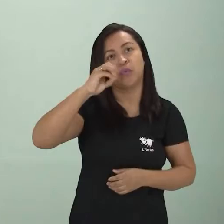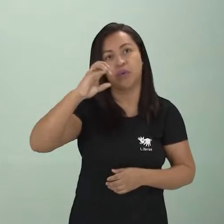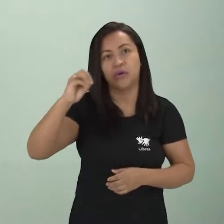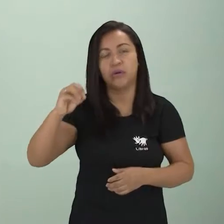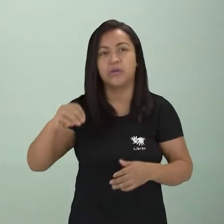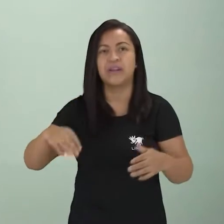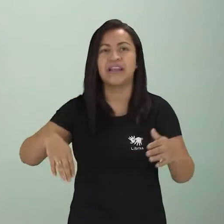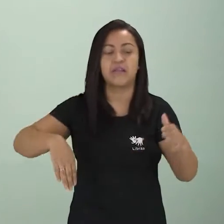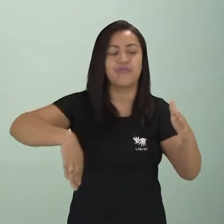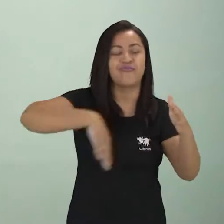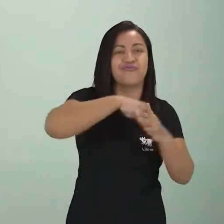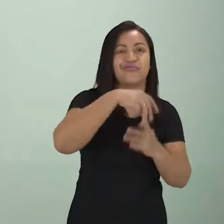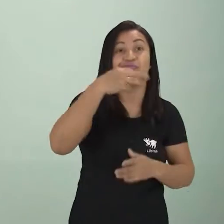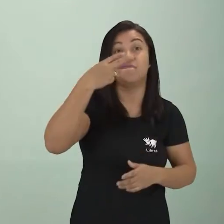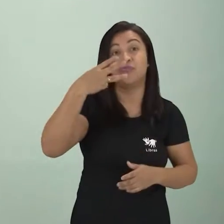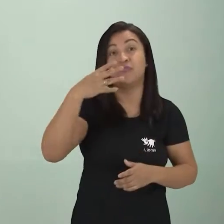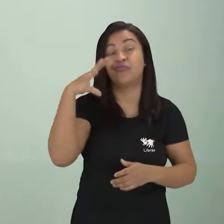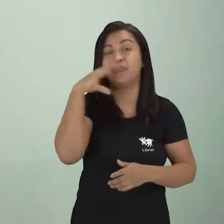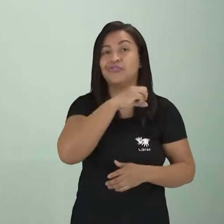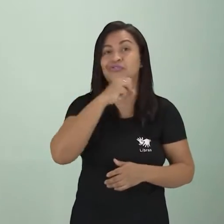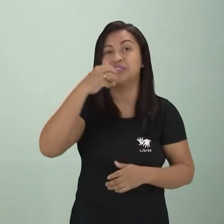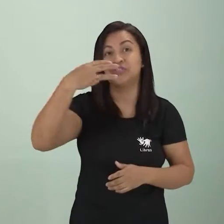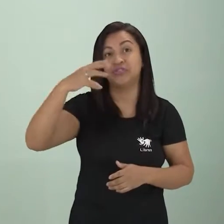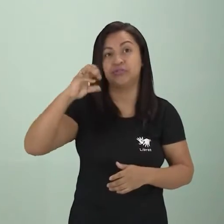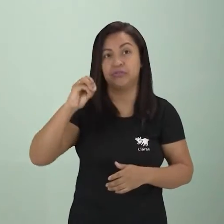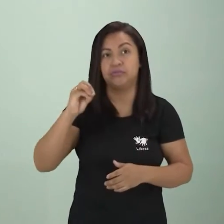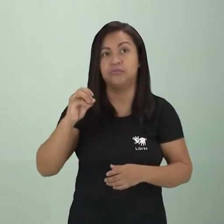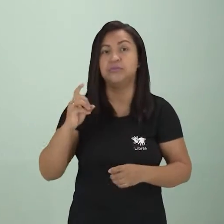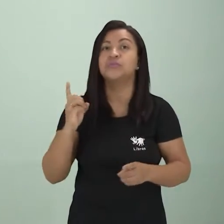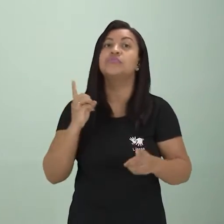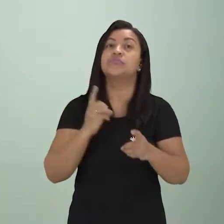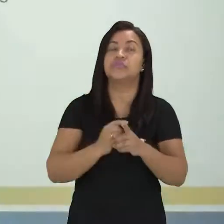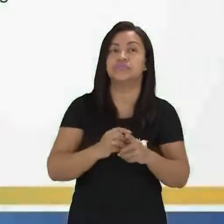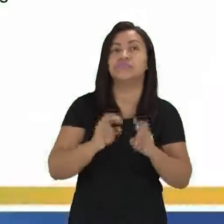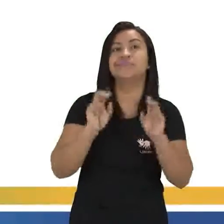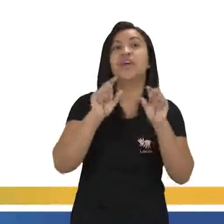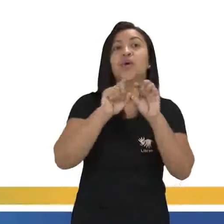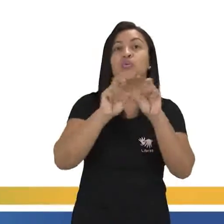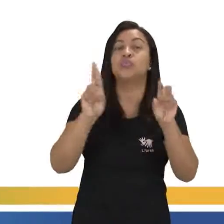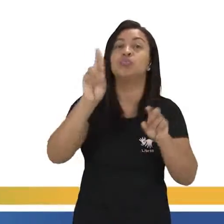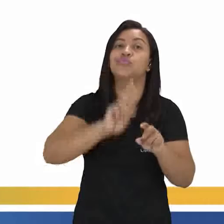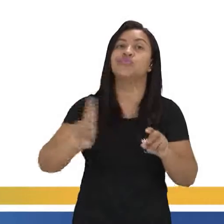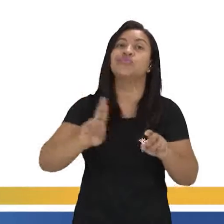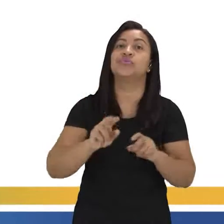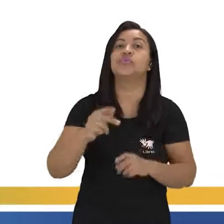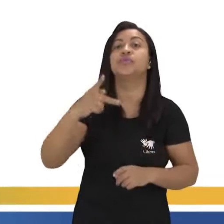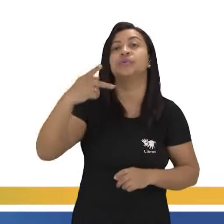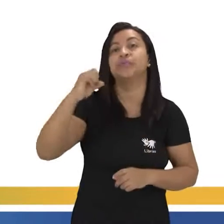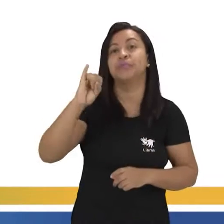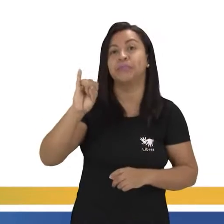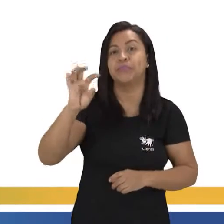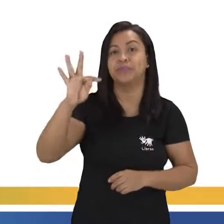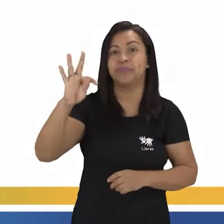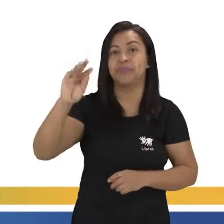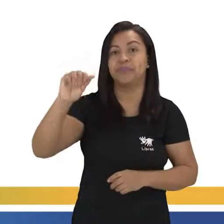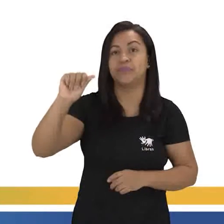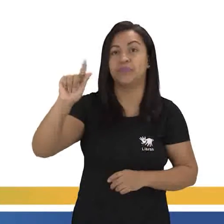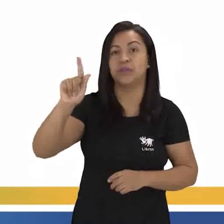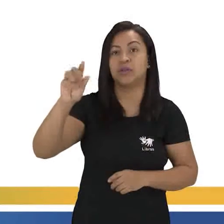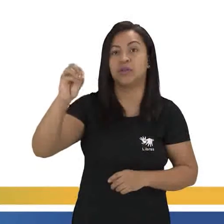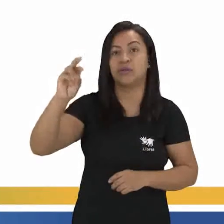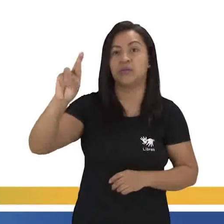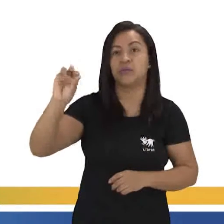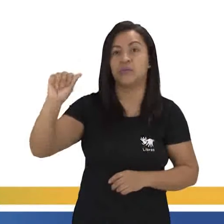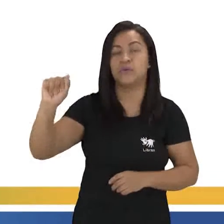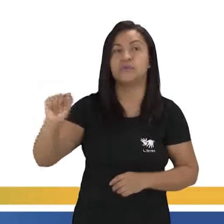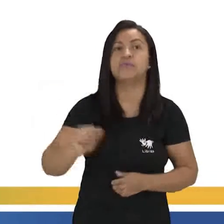velocidades é 50. Nós estabelecemos através do Teorema de Pitágoras. certo? Então vamos resolver o problema na